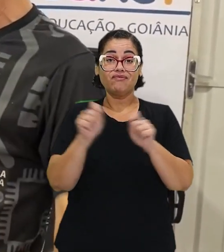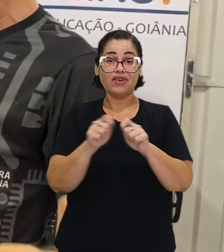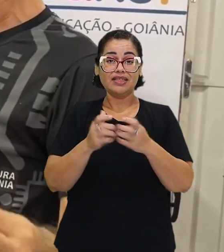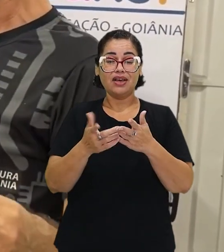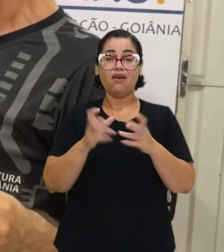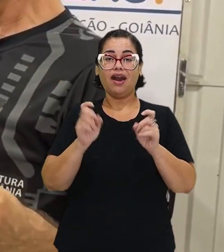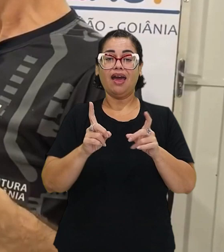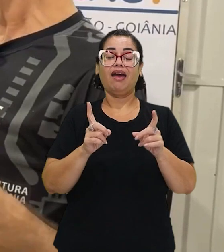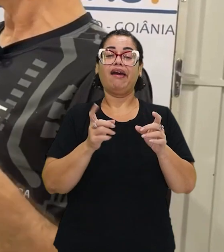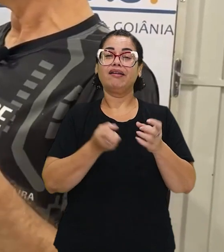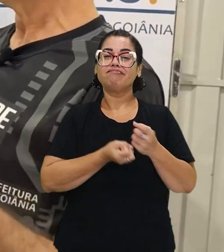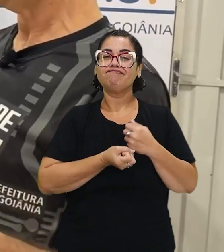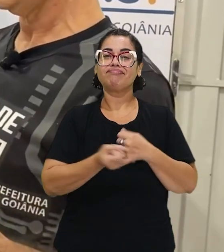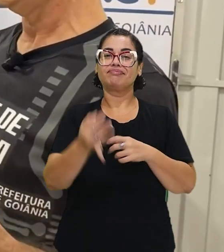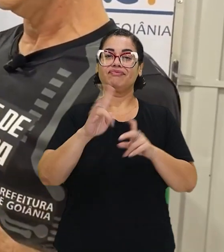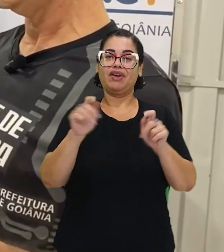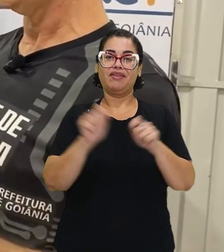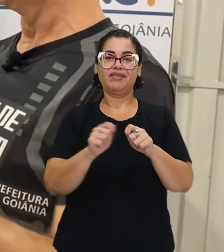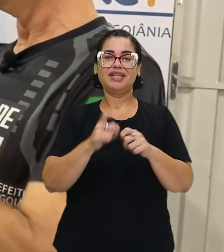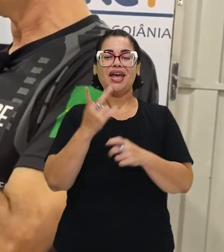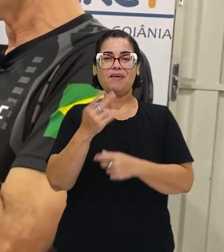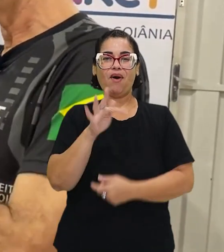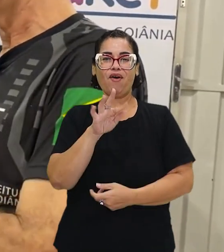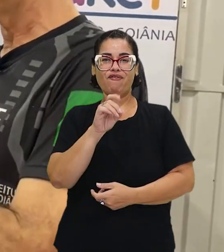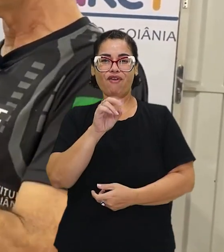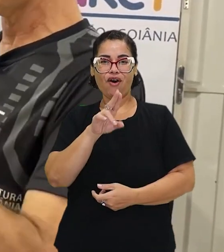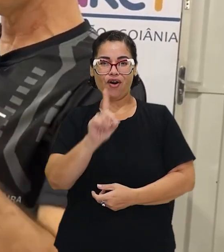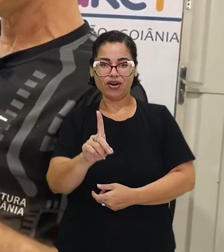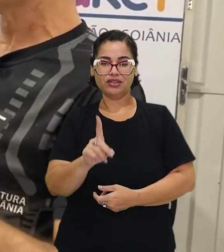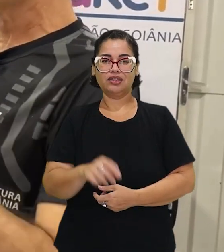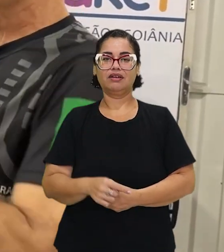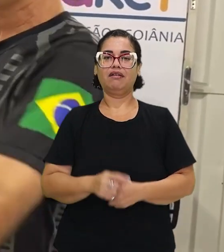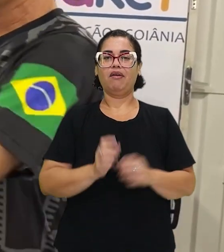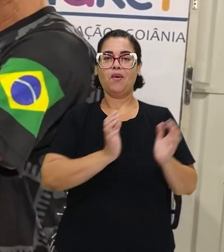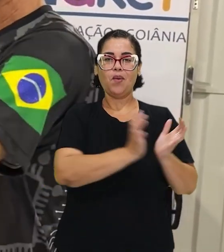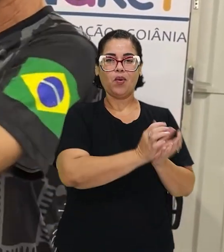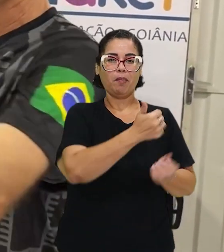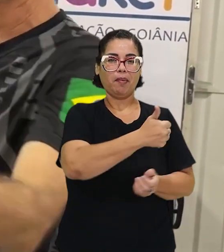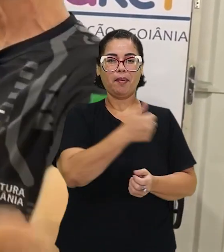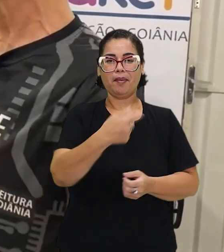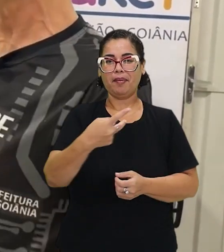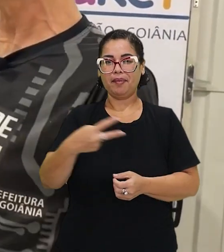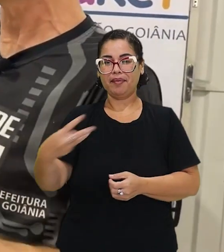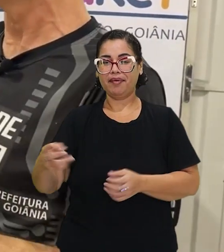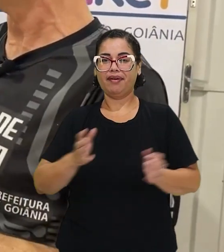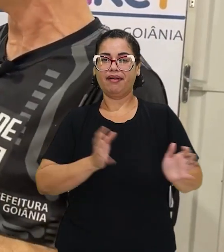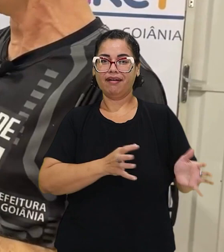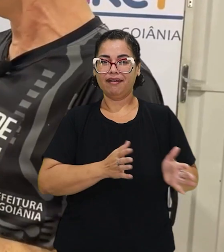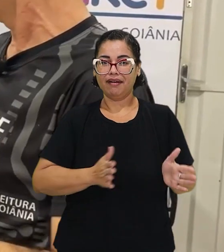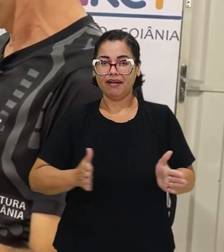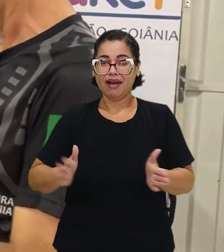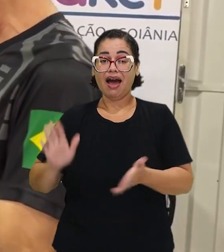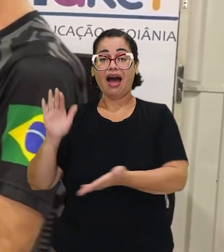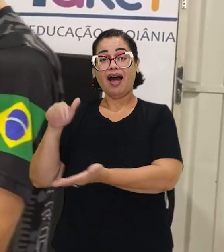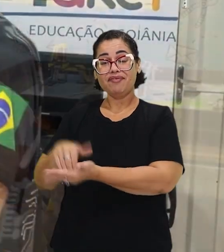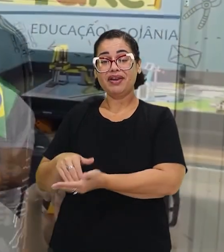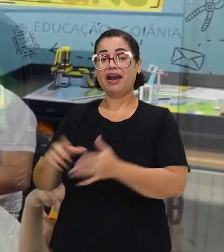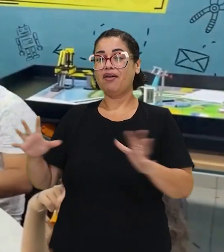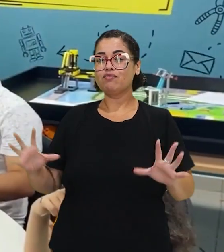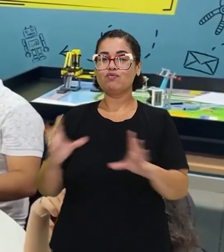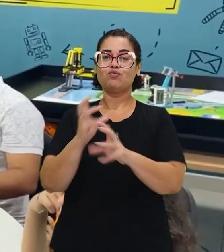série, tá bom? Igual a Ford faz, né? Cada um cuida de uma parte do processo até chegar ao produto final, tá